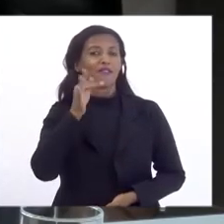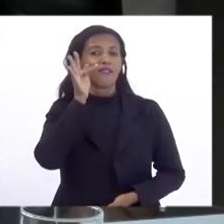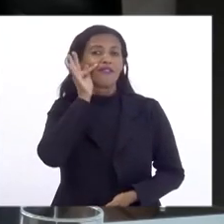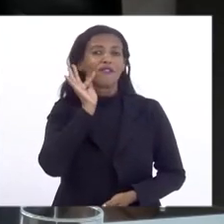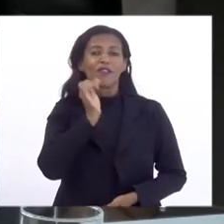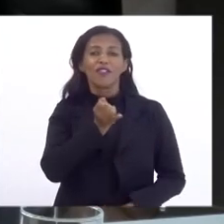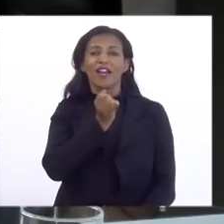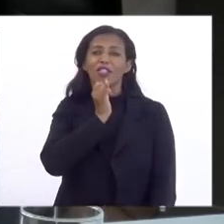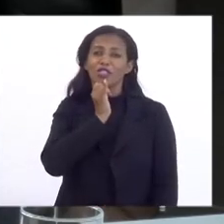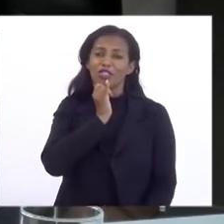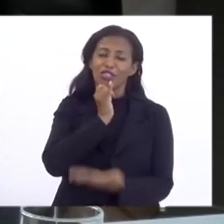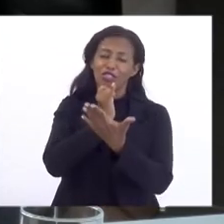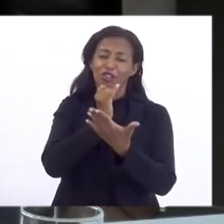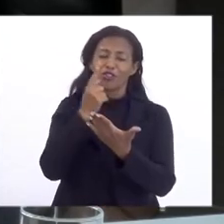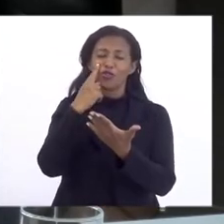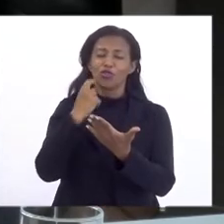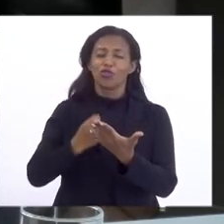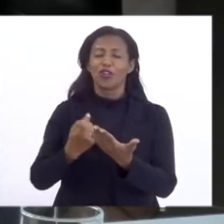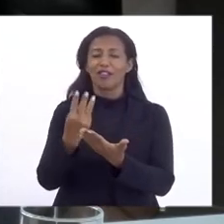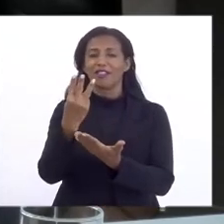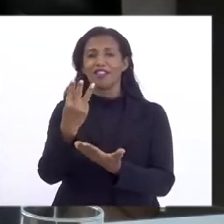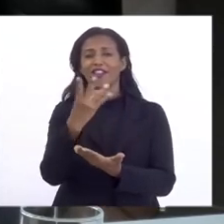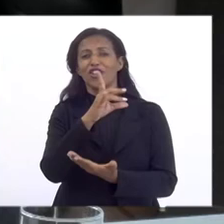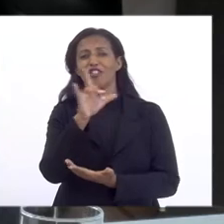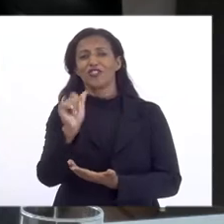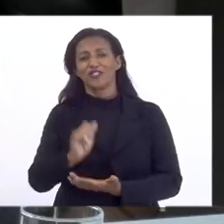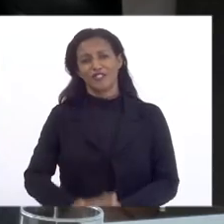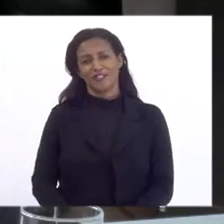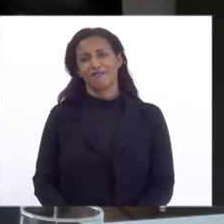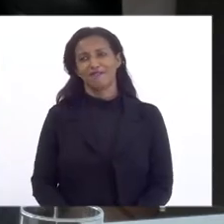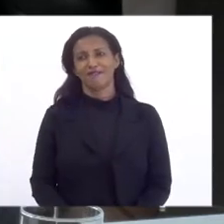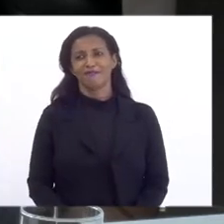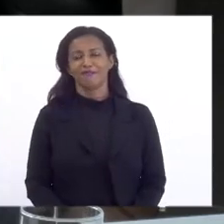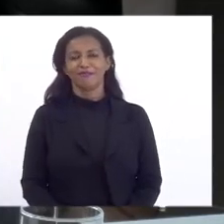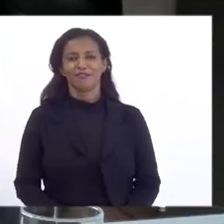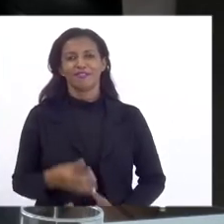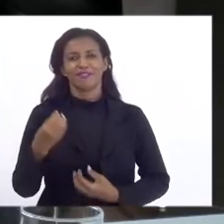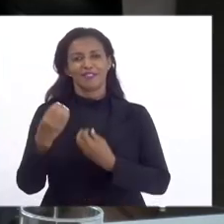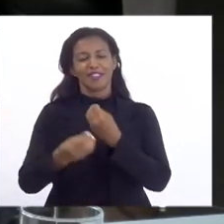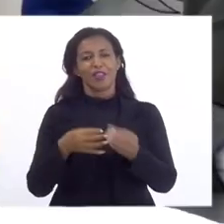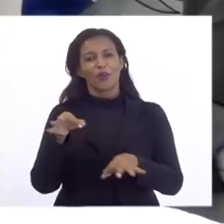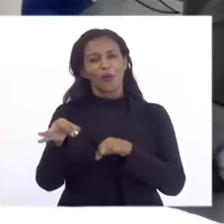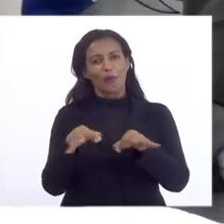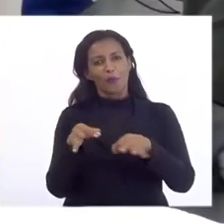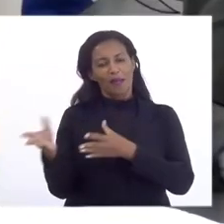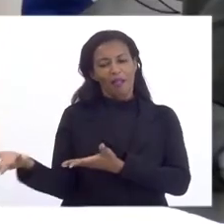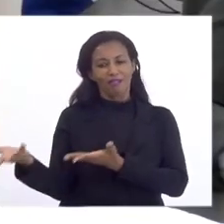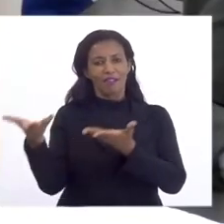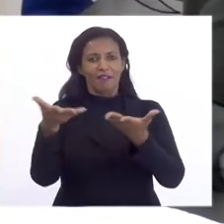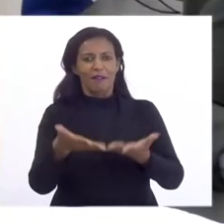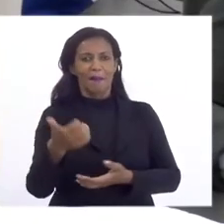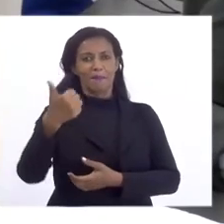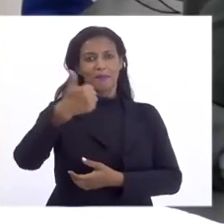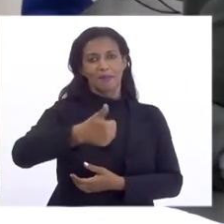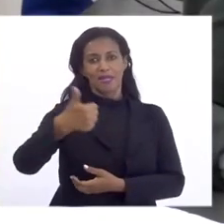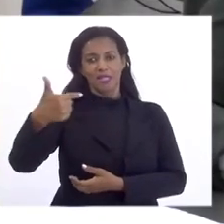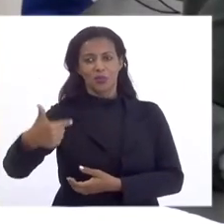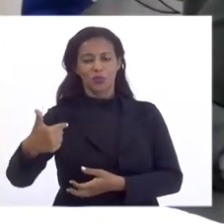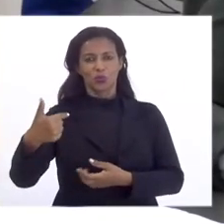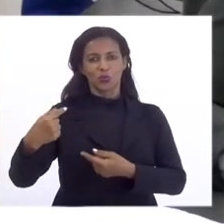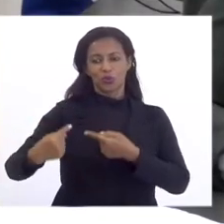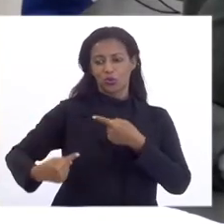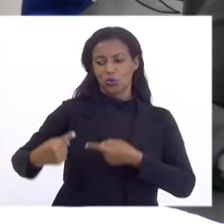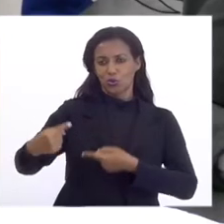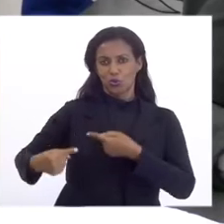ficar triste com ela, vai chorar 3 dias. E não, e como o projeto ainda vai para a primeira e segunda discussão, ainda pode ser